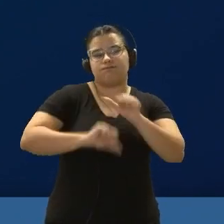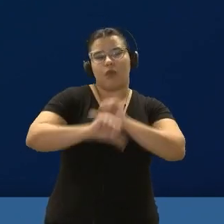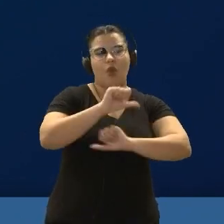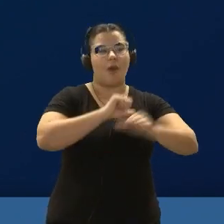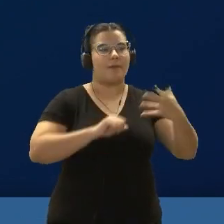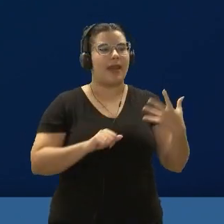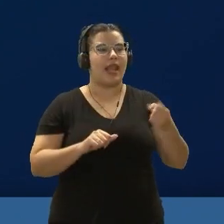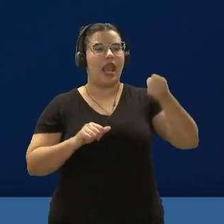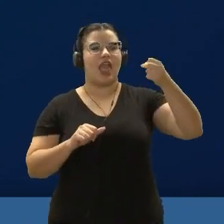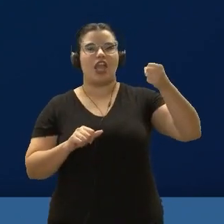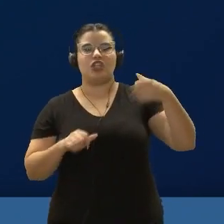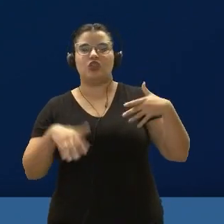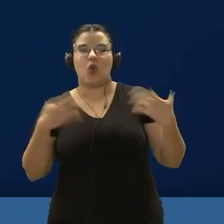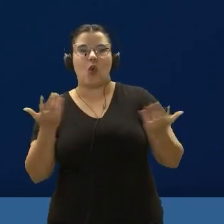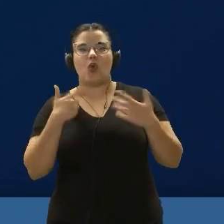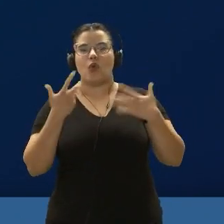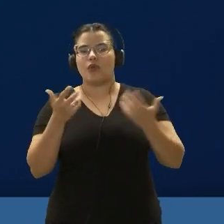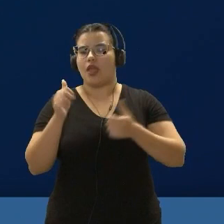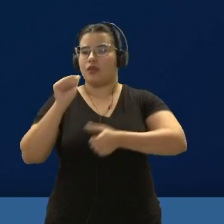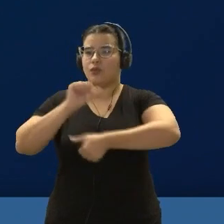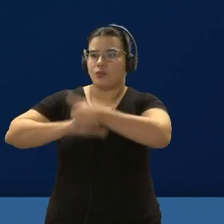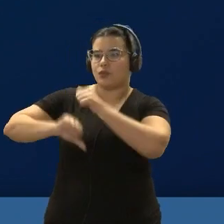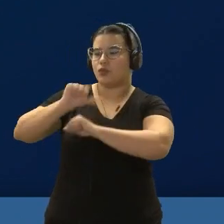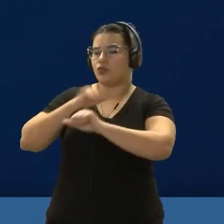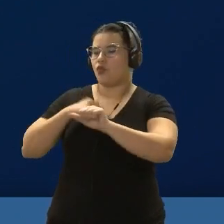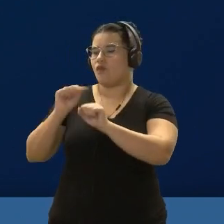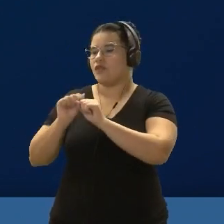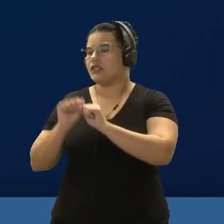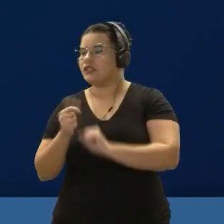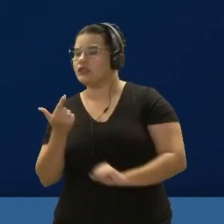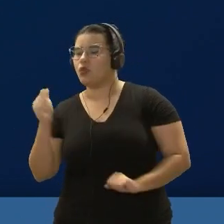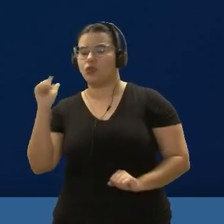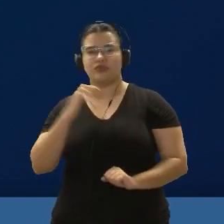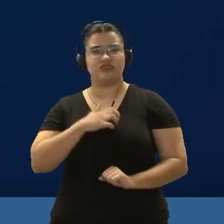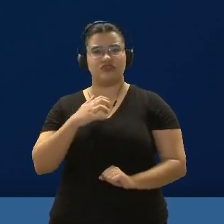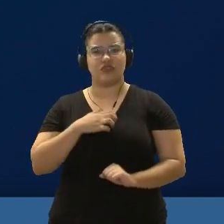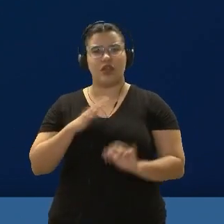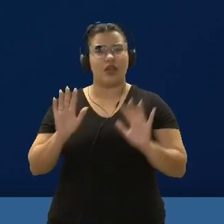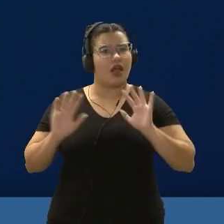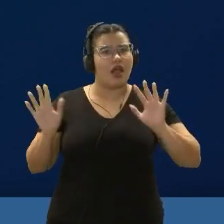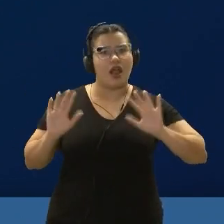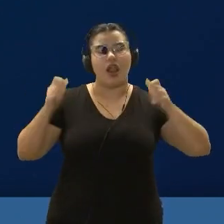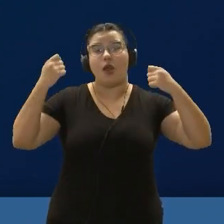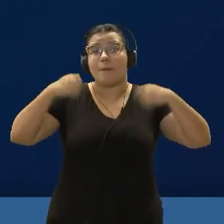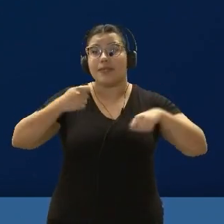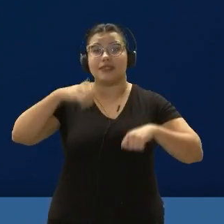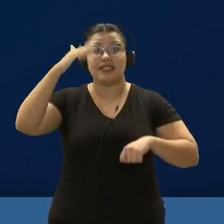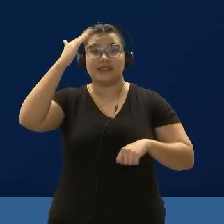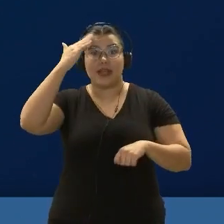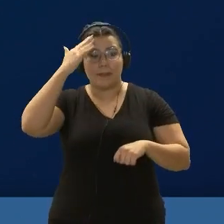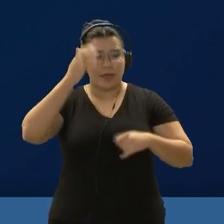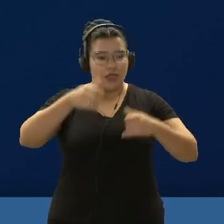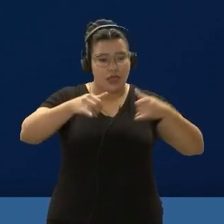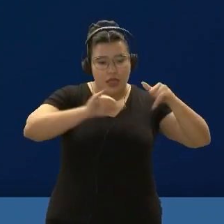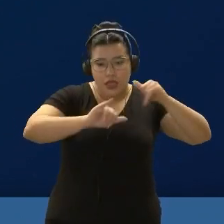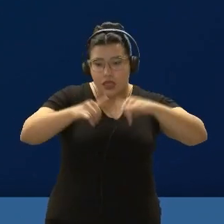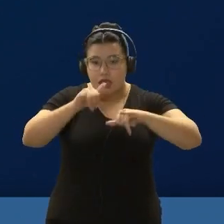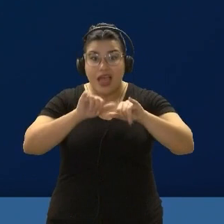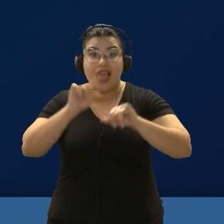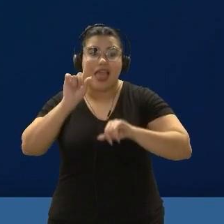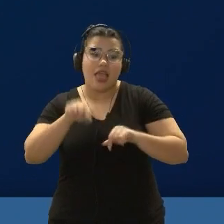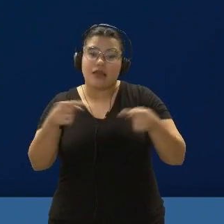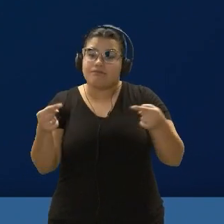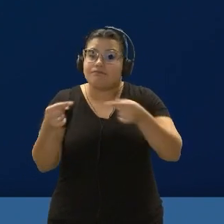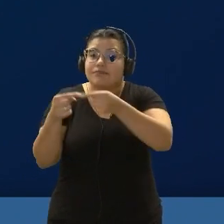quero repor um carboidrato, eu vou fazer de outra maneira. Precisa saber que essas fórmulas são desenhadas para pessoas